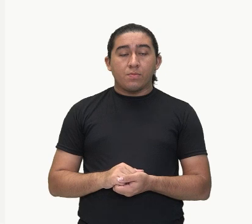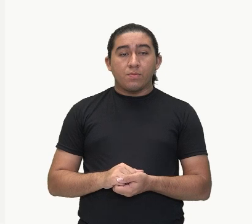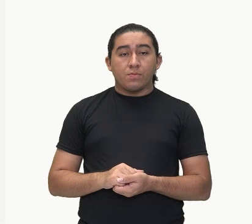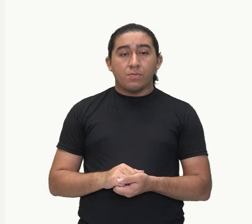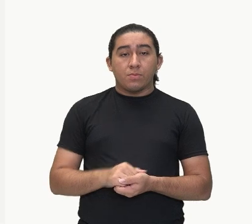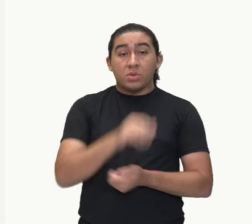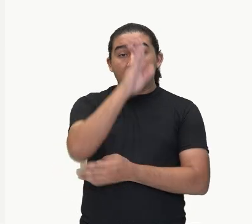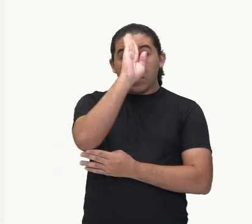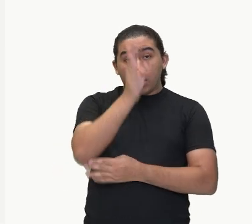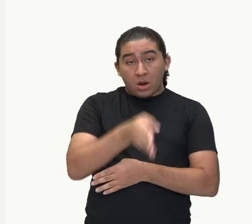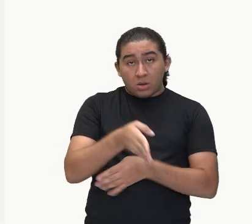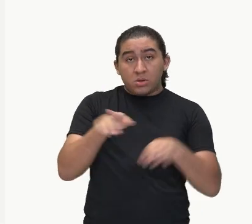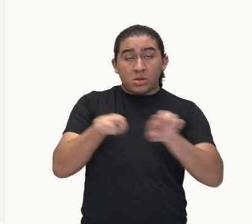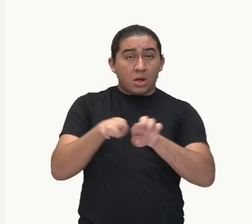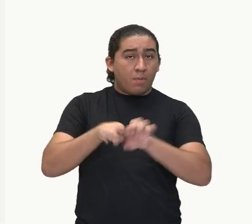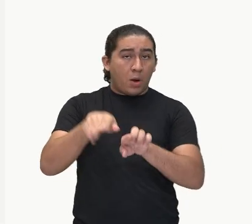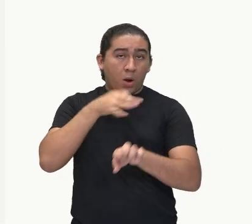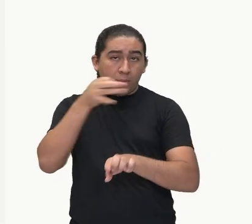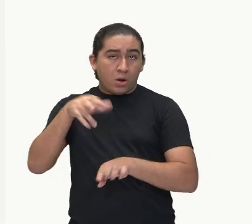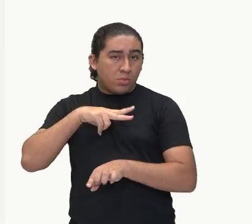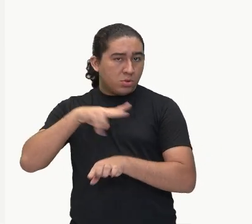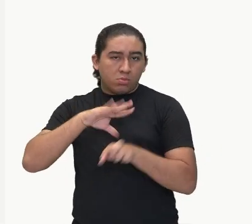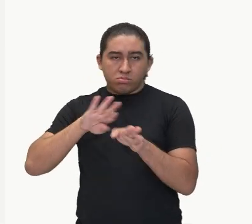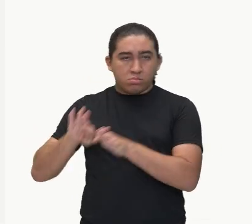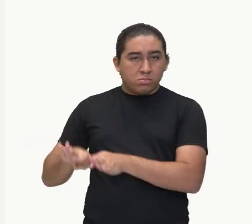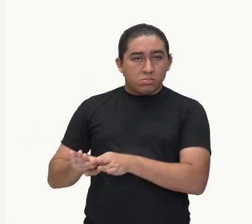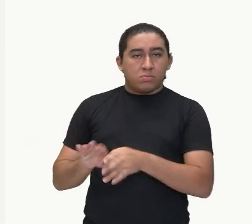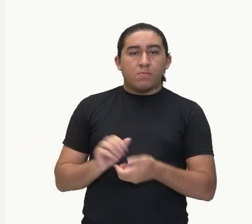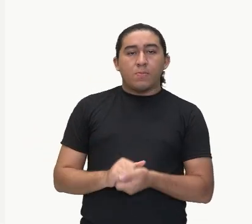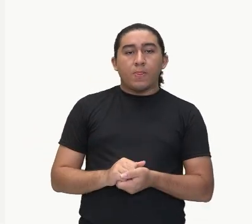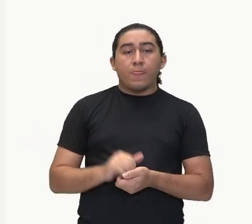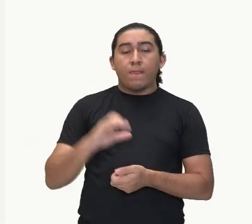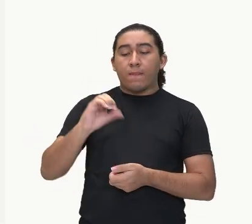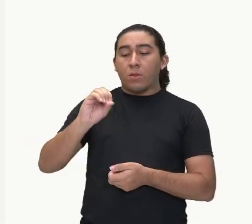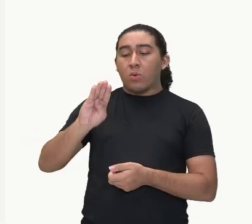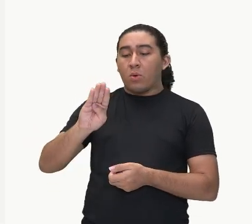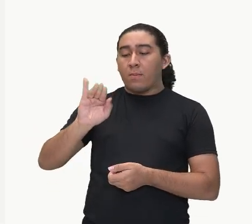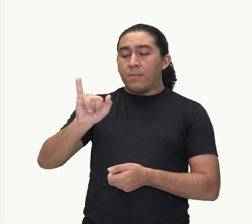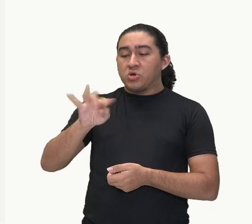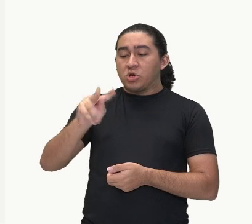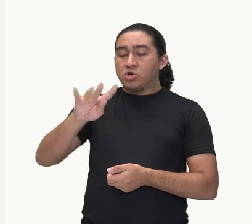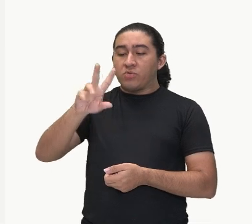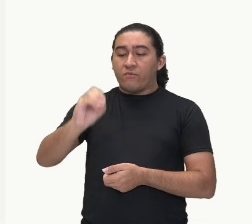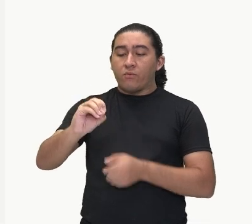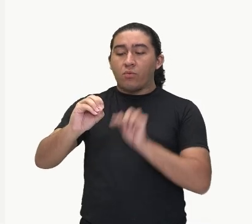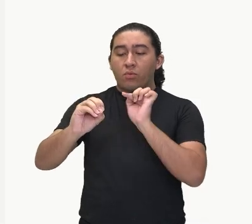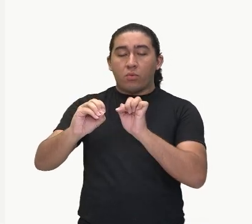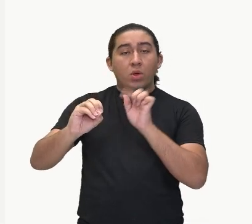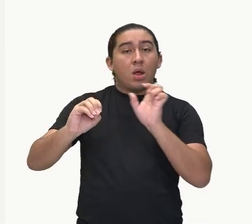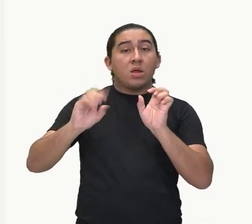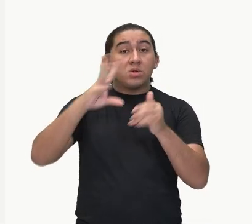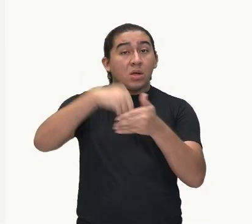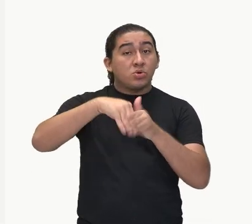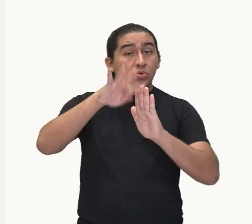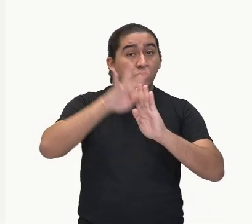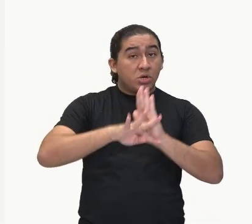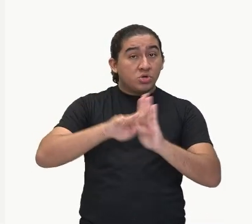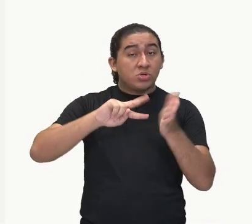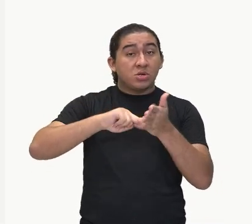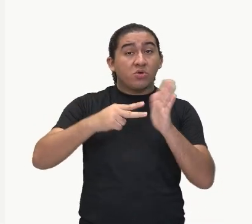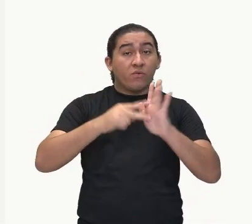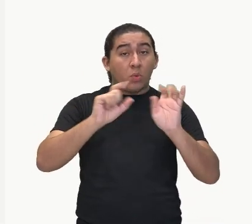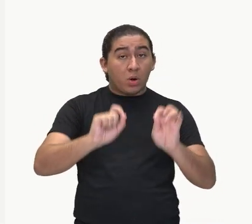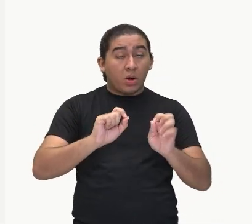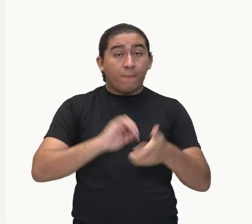Objetivismo, impessoalidade, né? O que é objetivo é